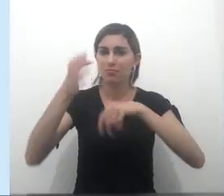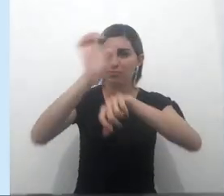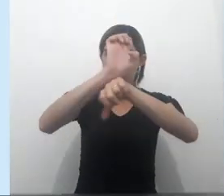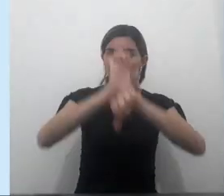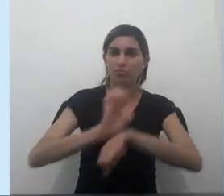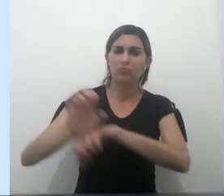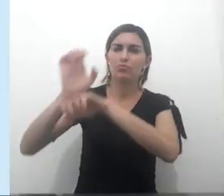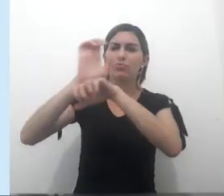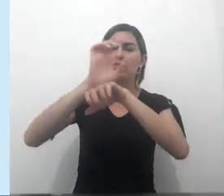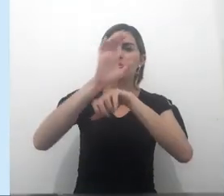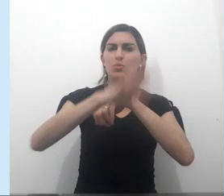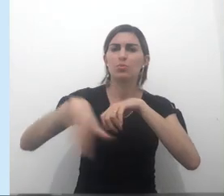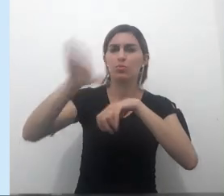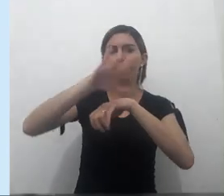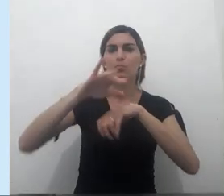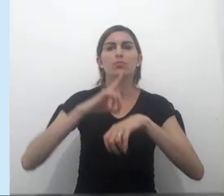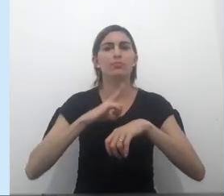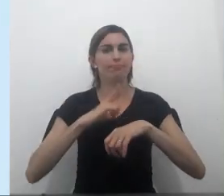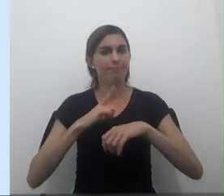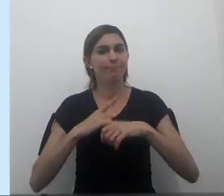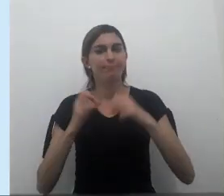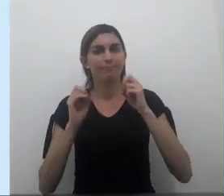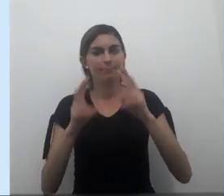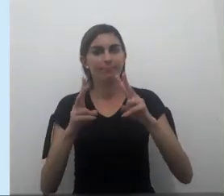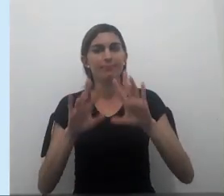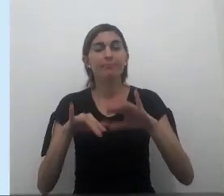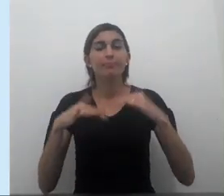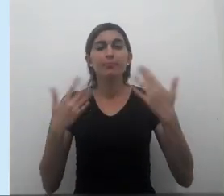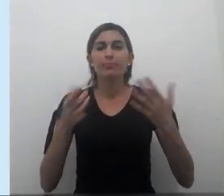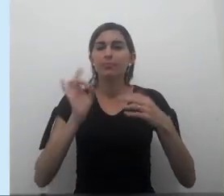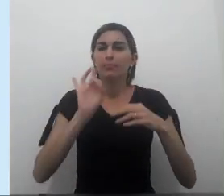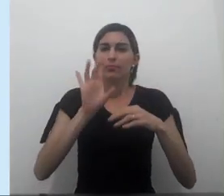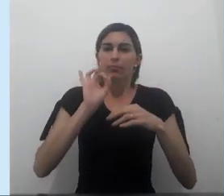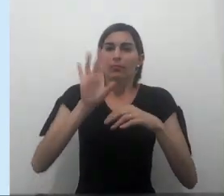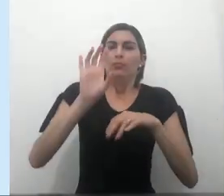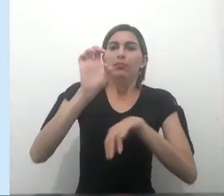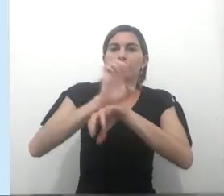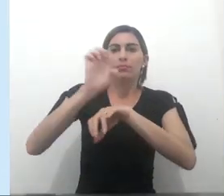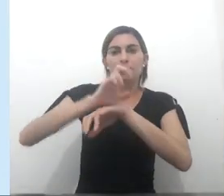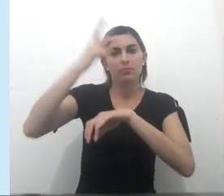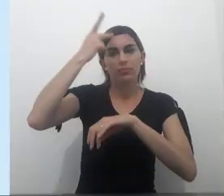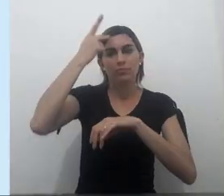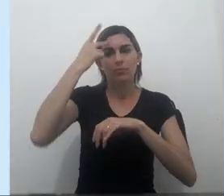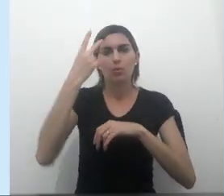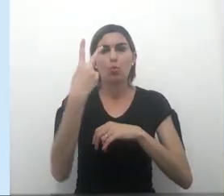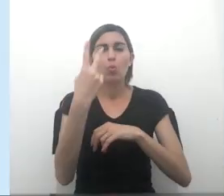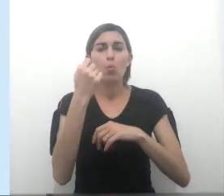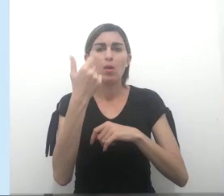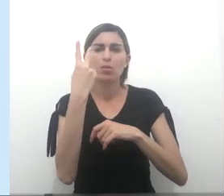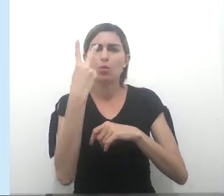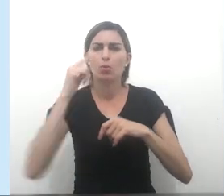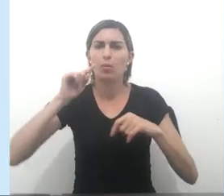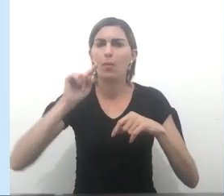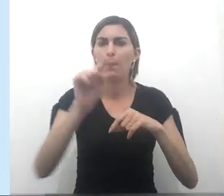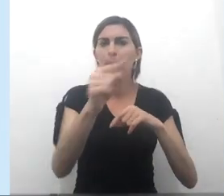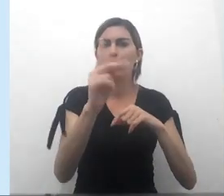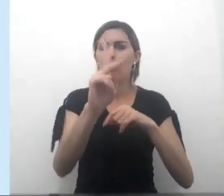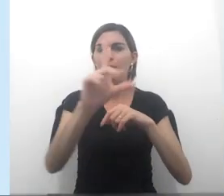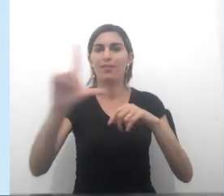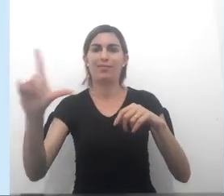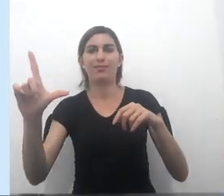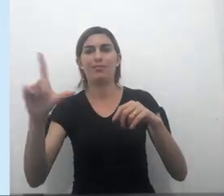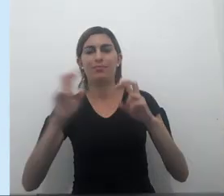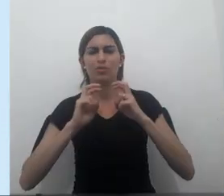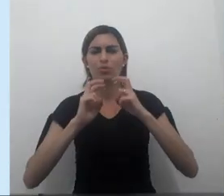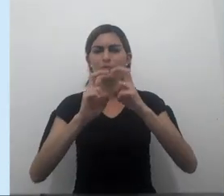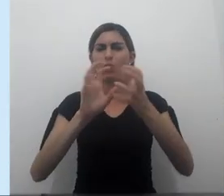que o estado brasileiro todo possuía. Ok, gente? Então, só no estado de São Paulo a gente vai ter quase 2 mil quilômetros.